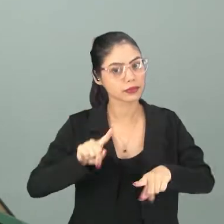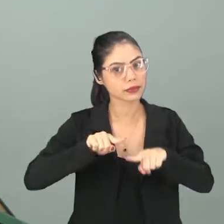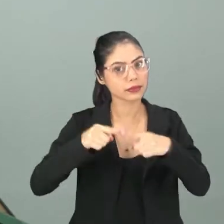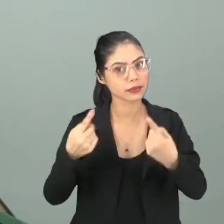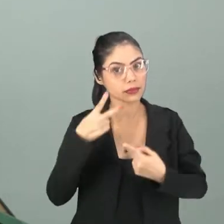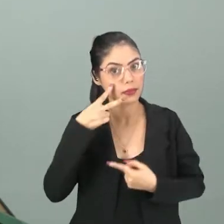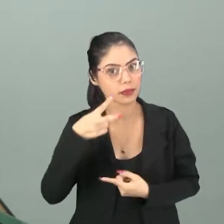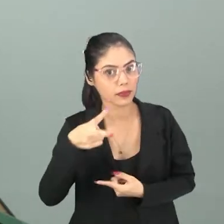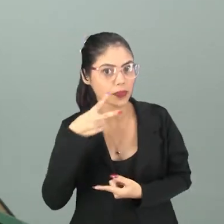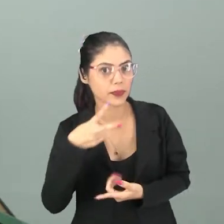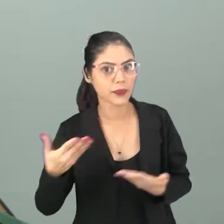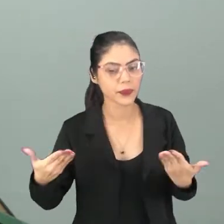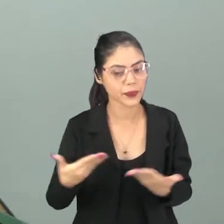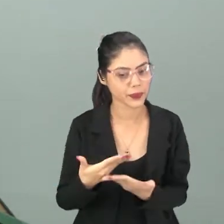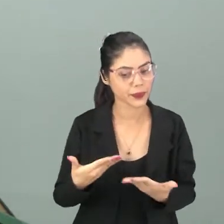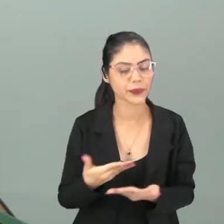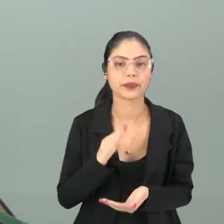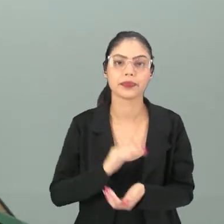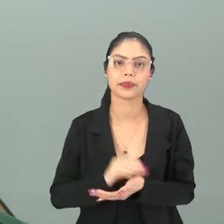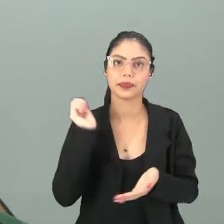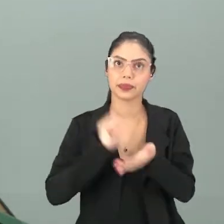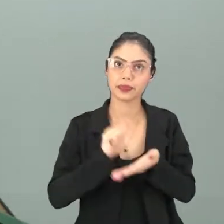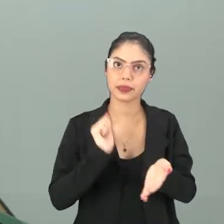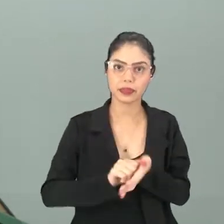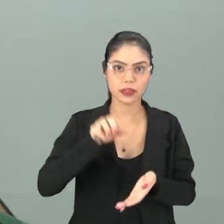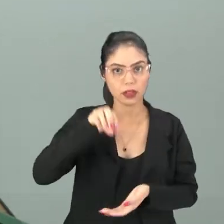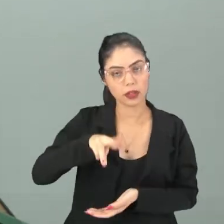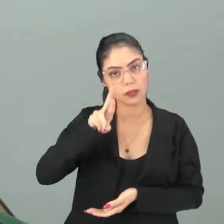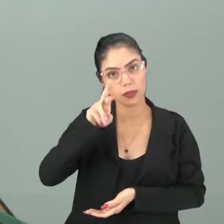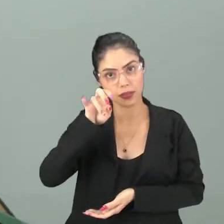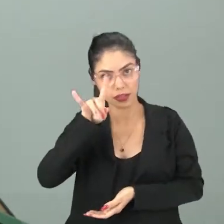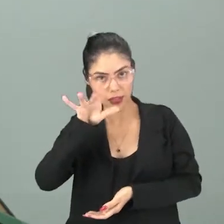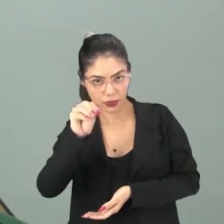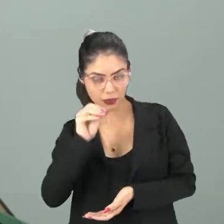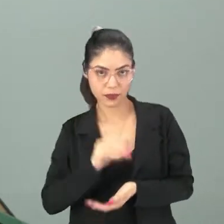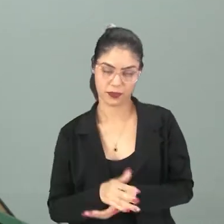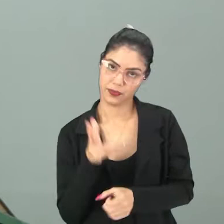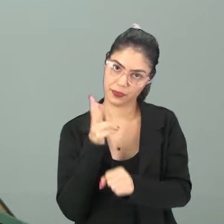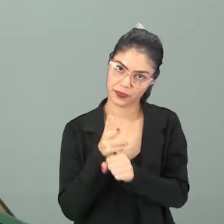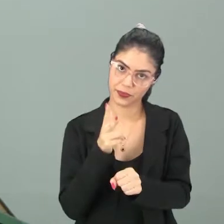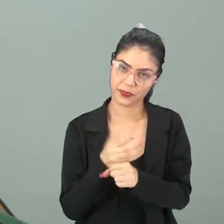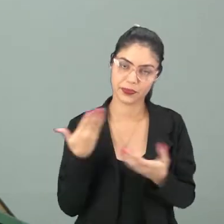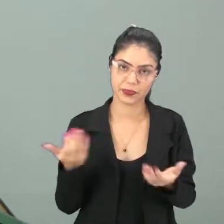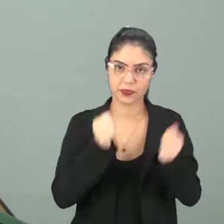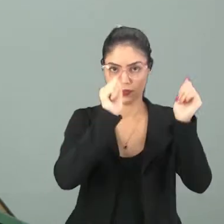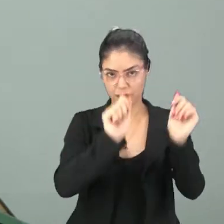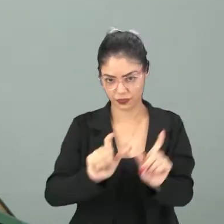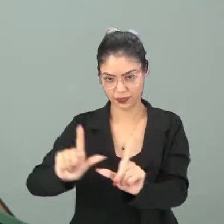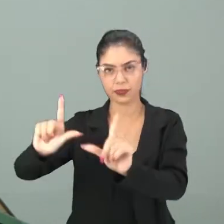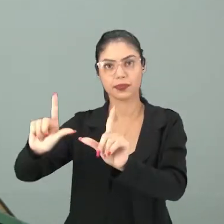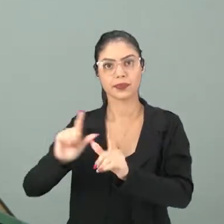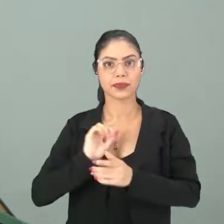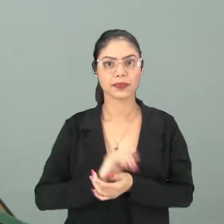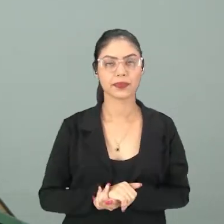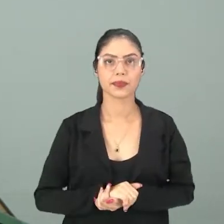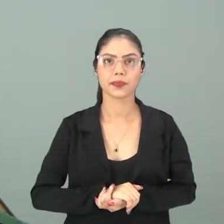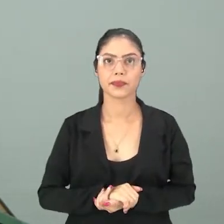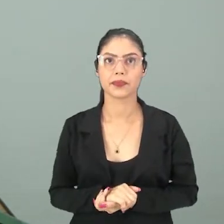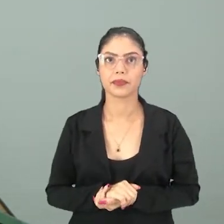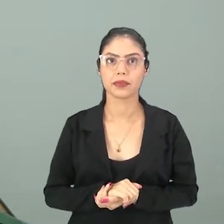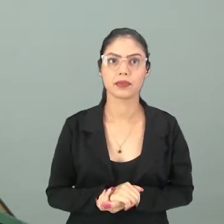ouvir uma autobiografia do Murilo através de um vídeo. Acompanha comigo aí na